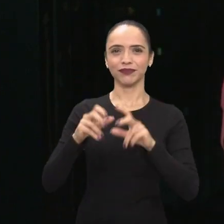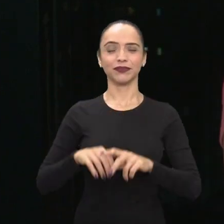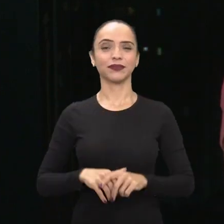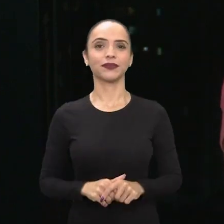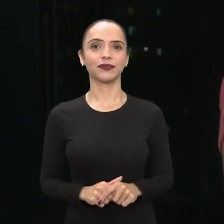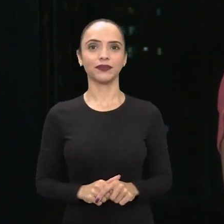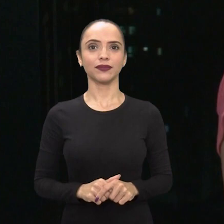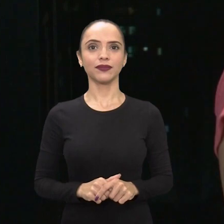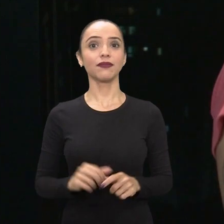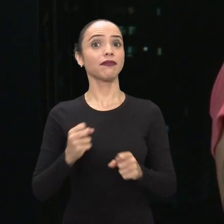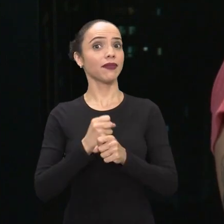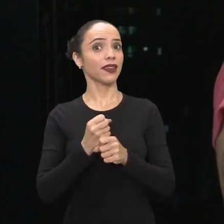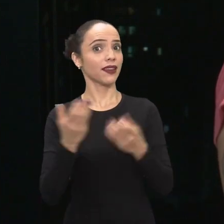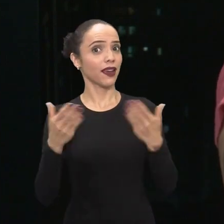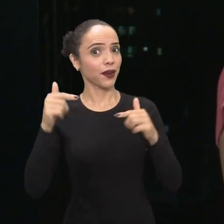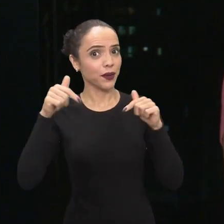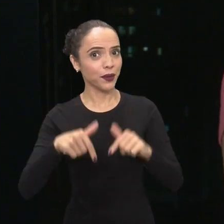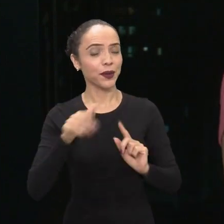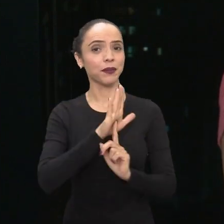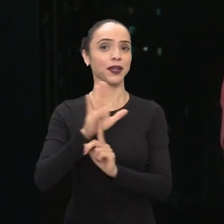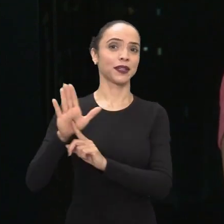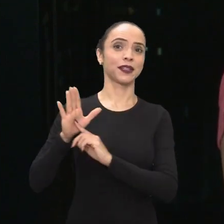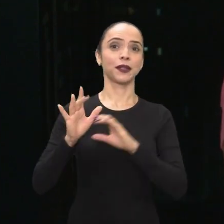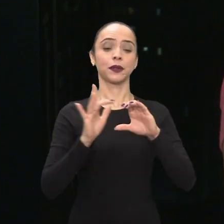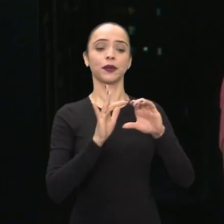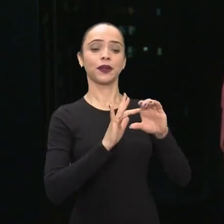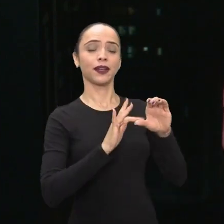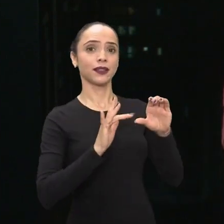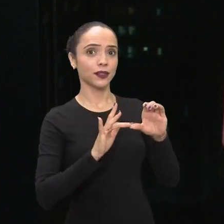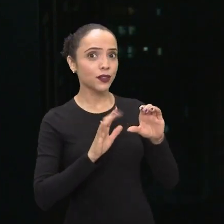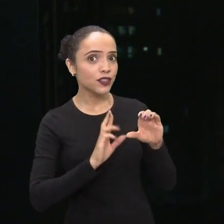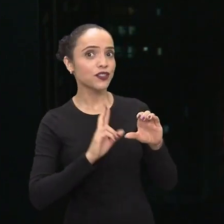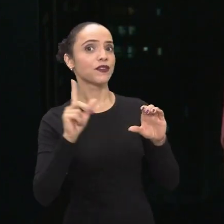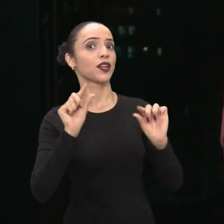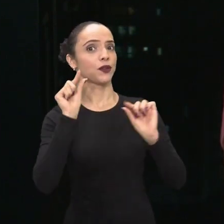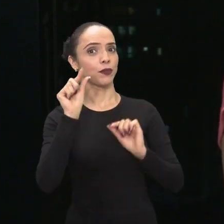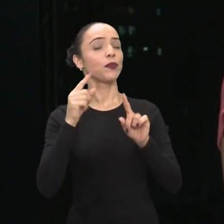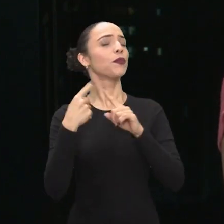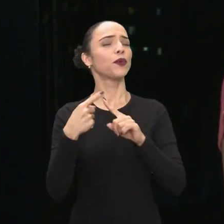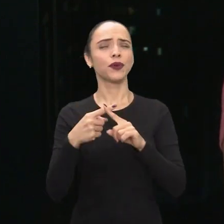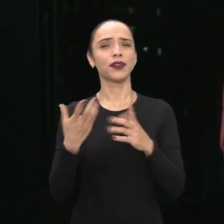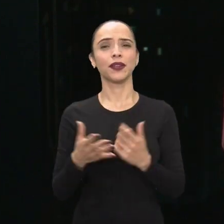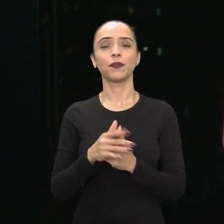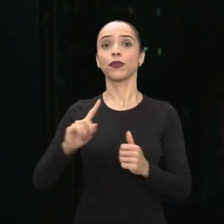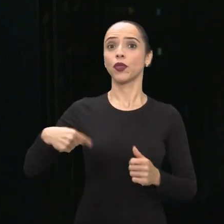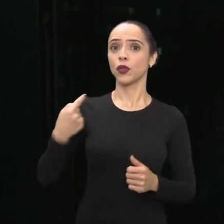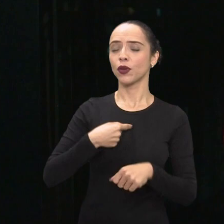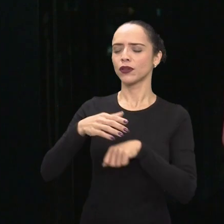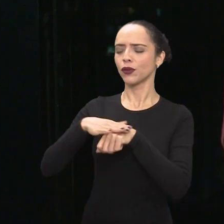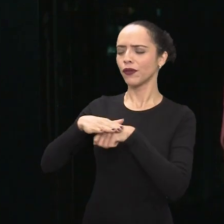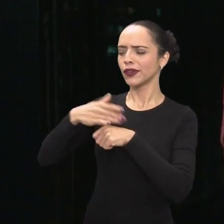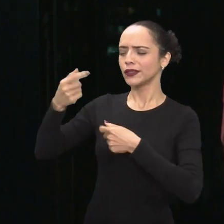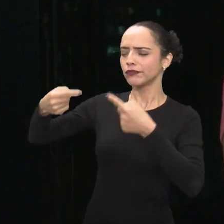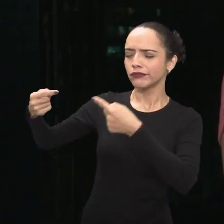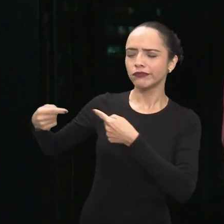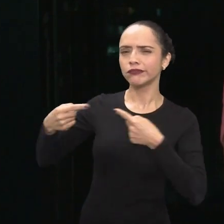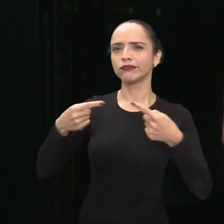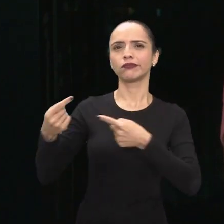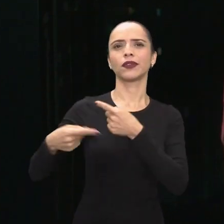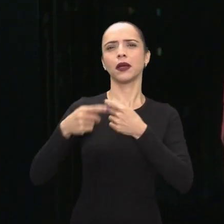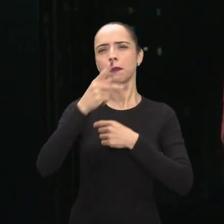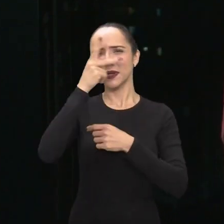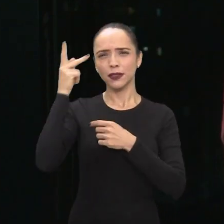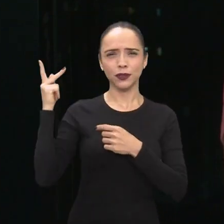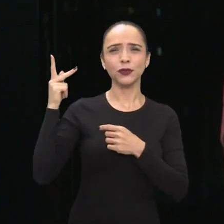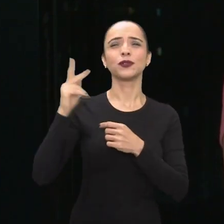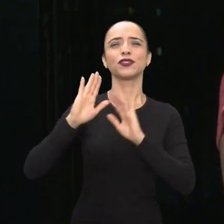noturna da cidade de Goiânia nesse ano a cobertura do conexões é um pouco diferente nós estamos conversando com analistas para falar